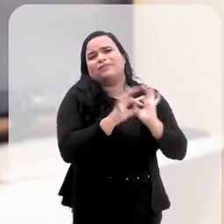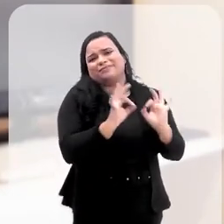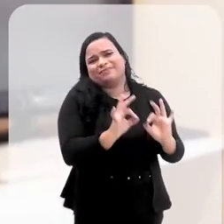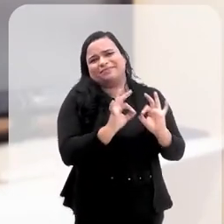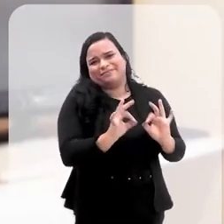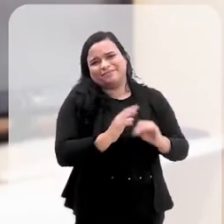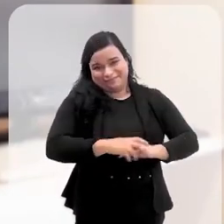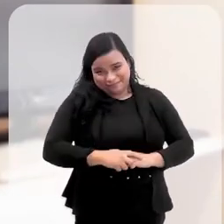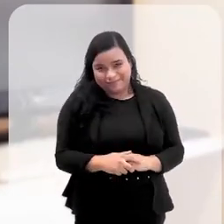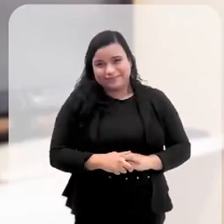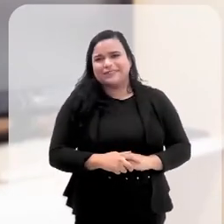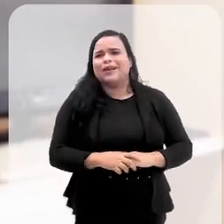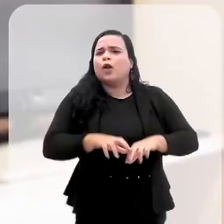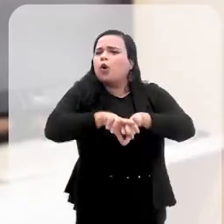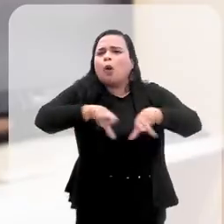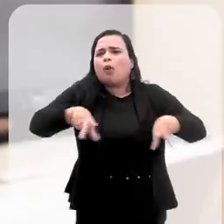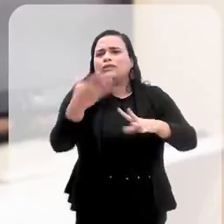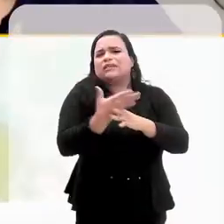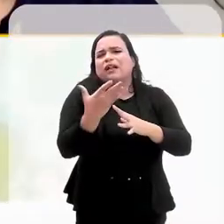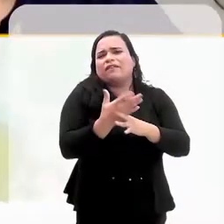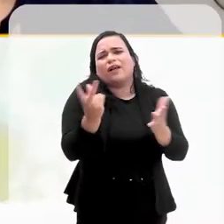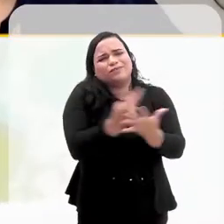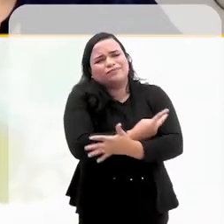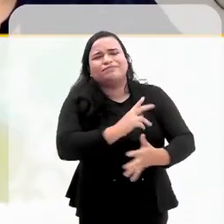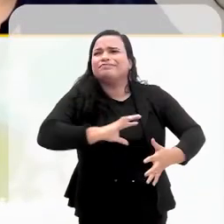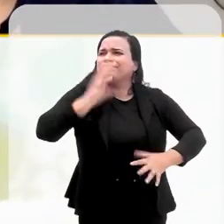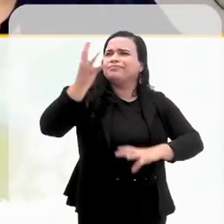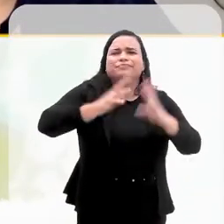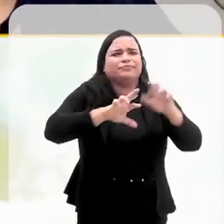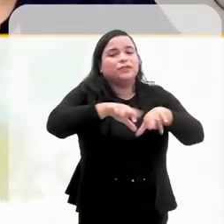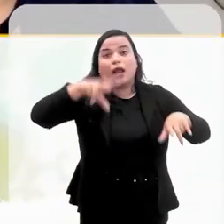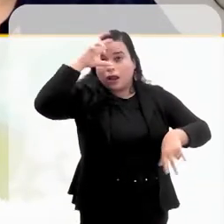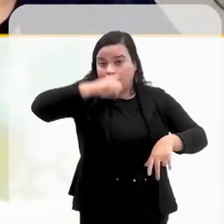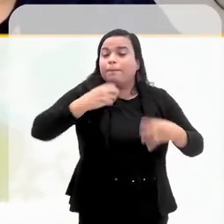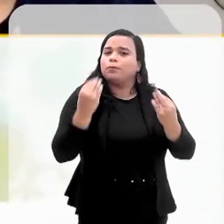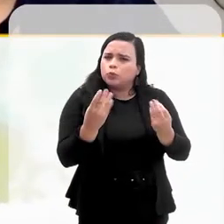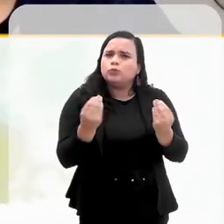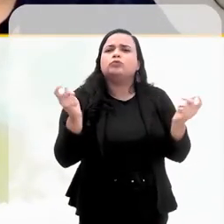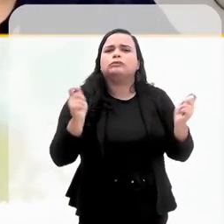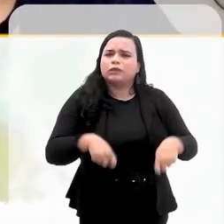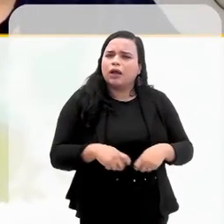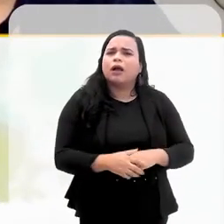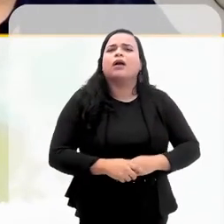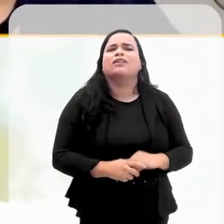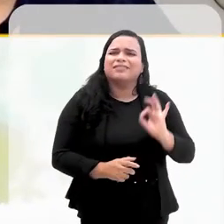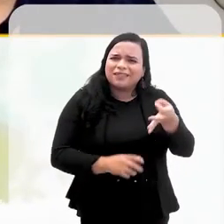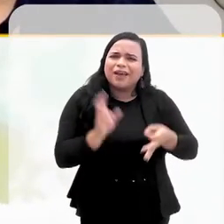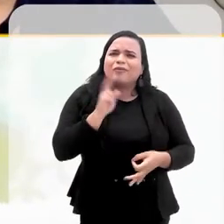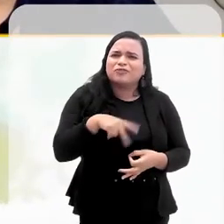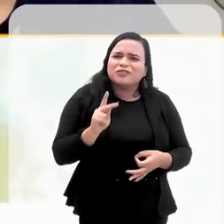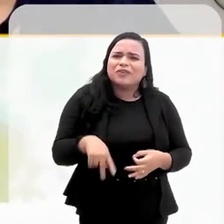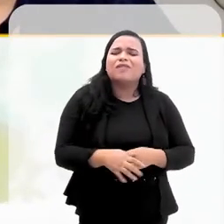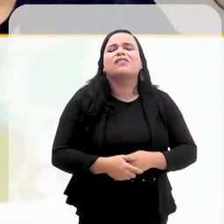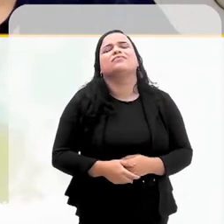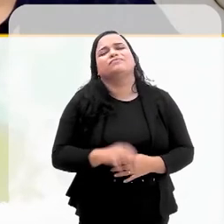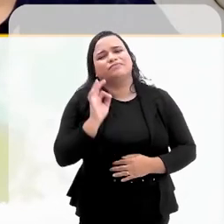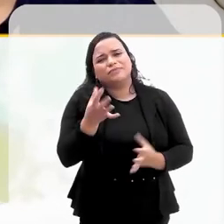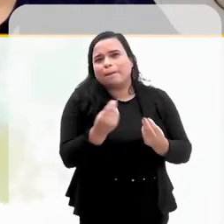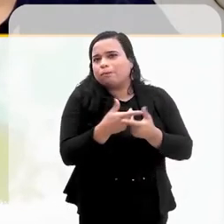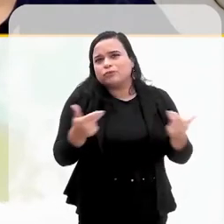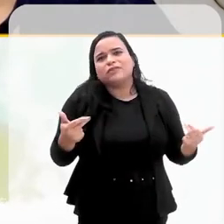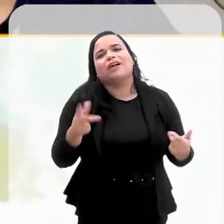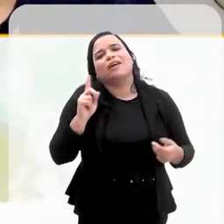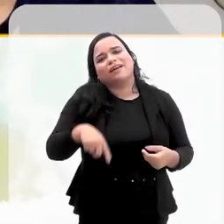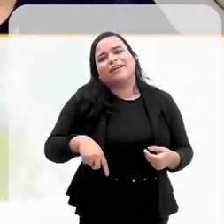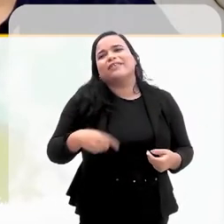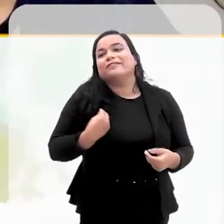gente aprende. Ou vida boa por causa disso. Professora, eu queria que você deixasse, que você primeiro falasse uma frase que você